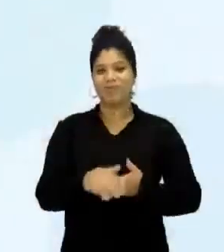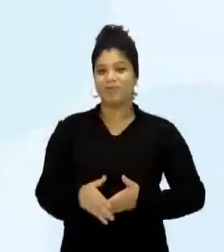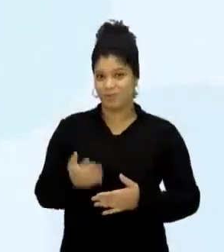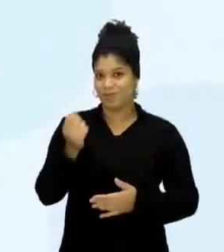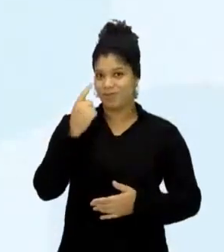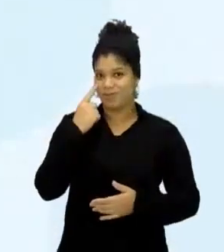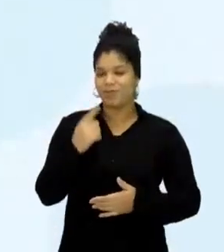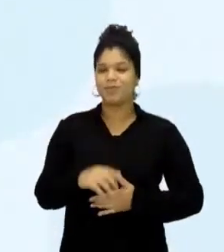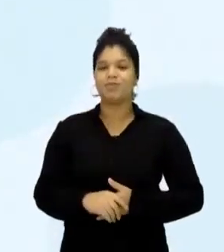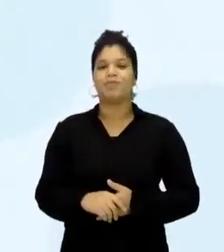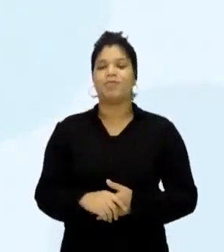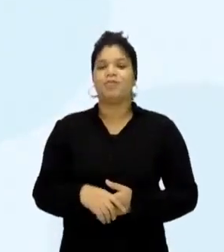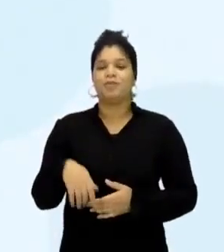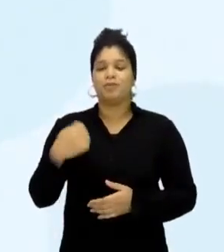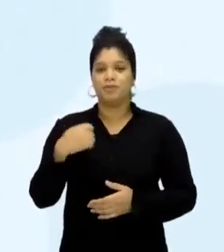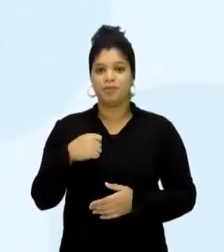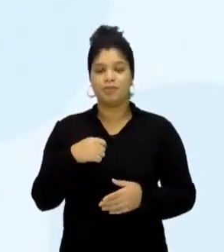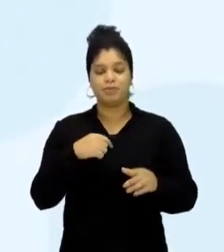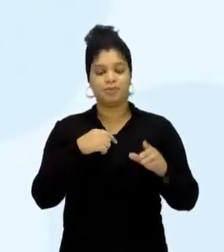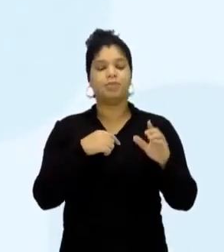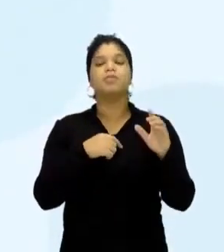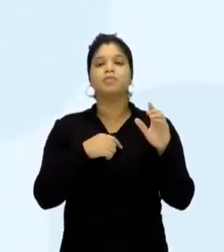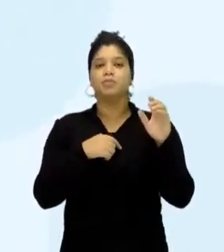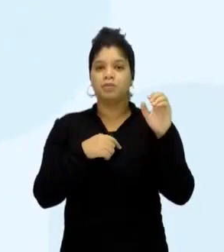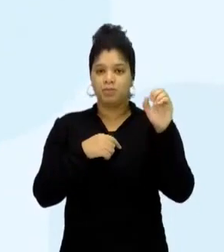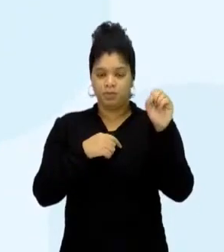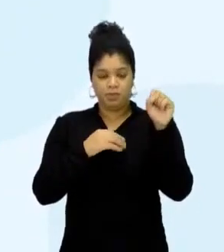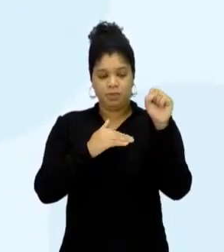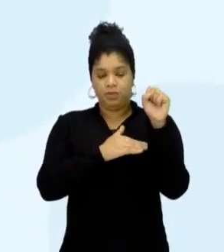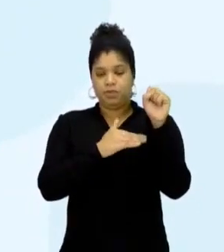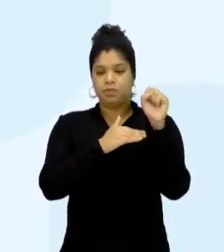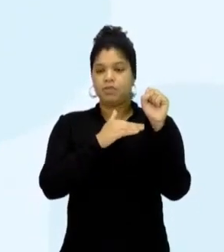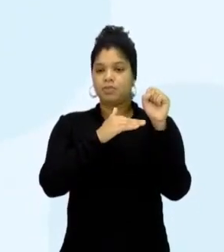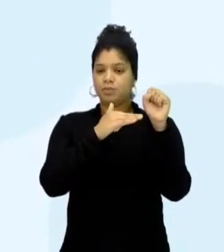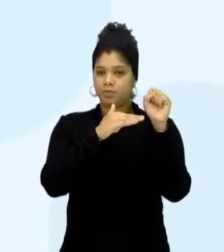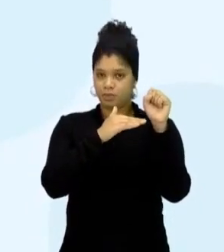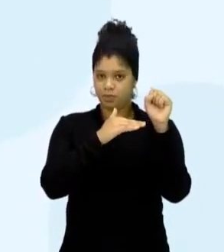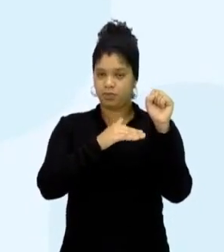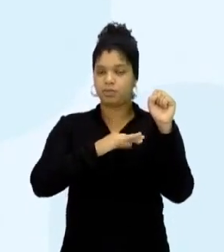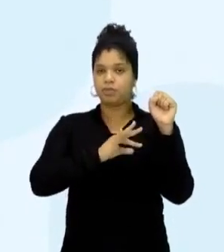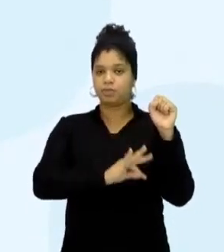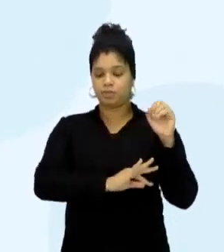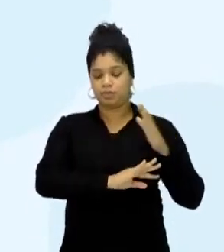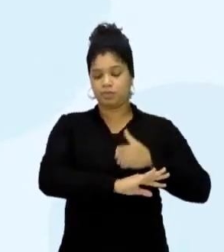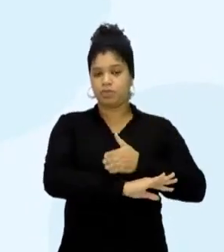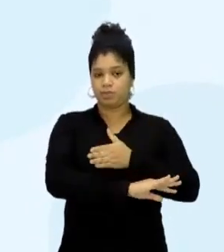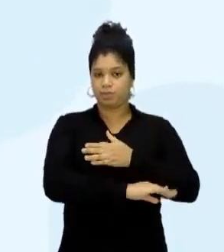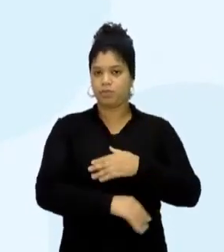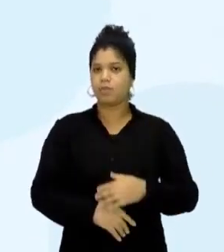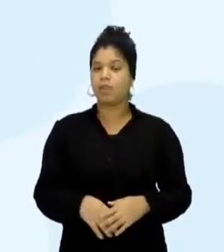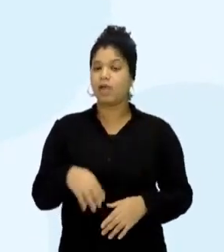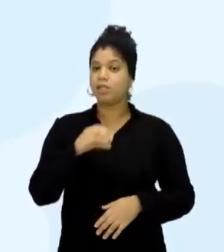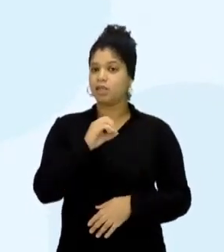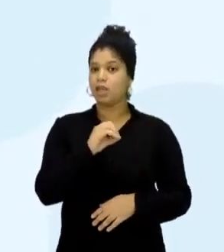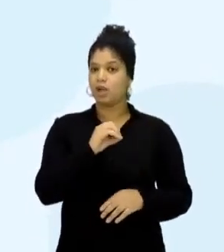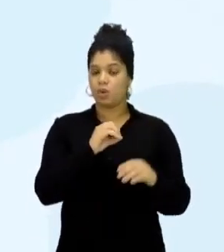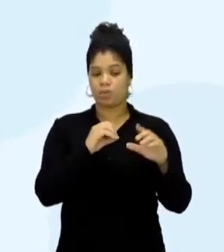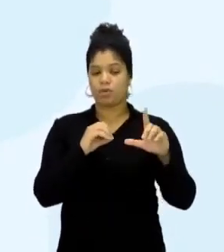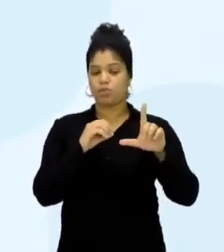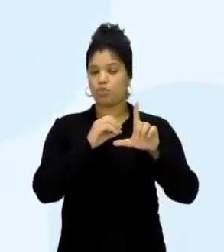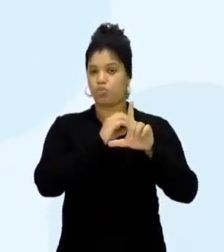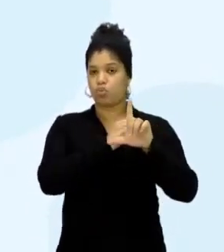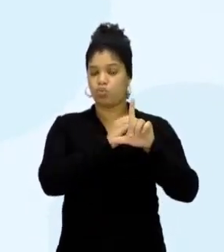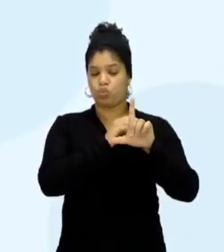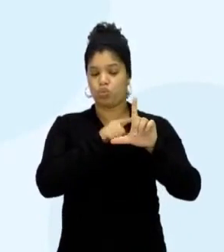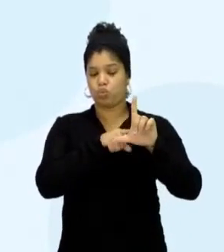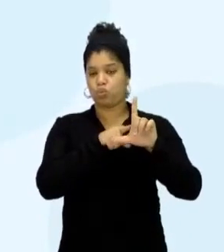ó. A gente tem que marcar os pontos no plano cartesiano. Começando com o 0 e o 2. Ah, quando é 0 é em cima de um eixo? É. Como tem o número